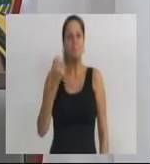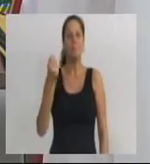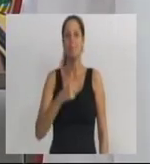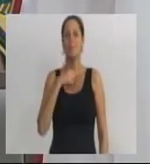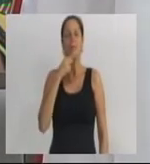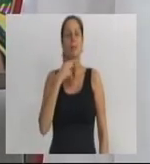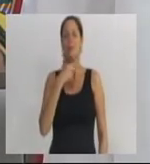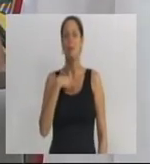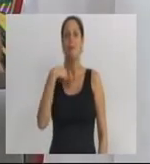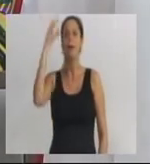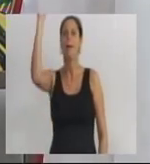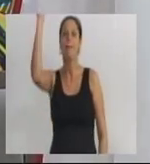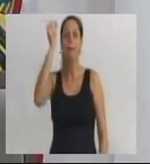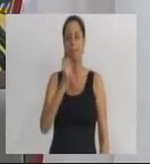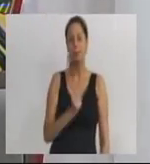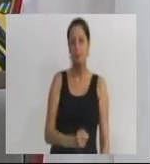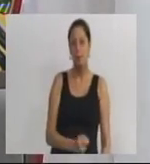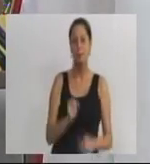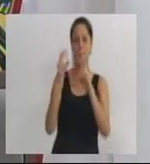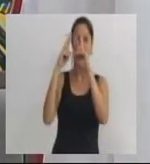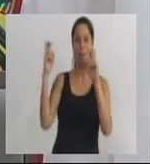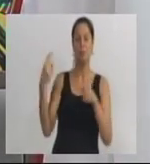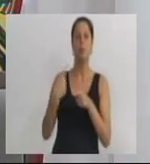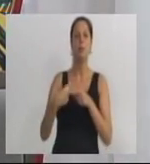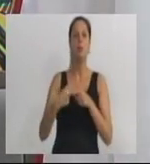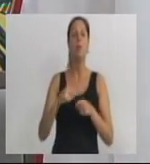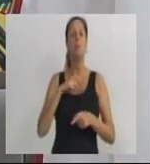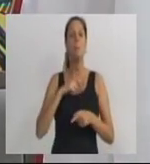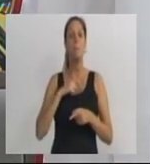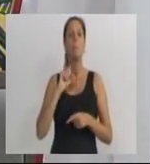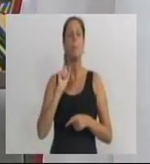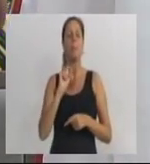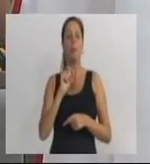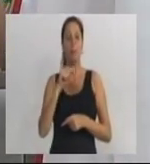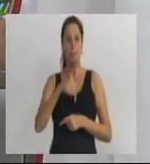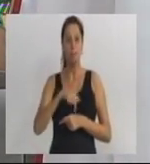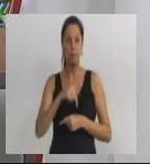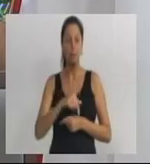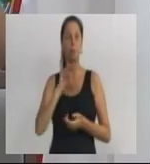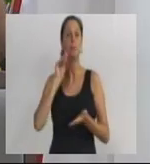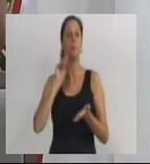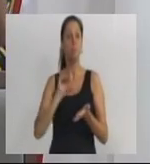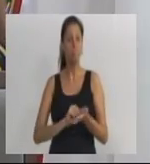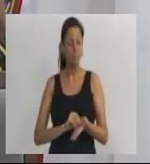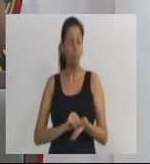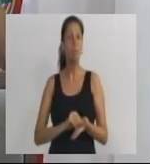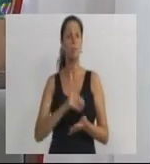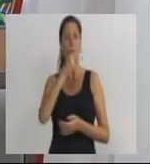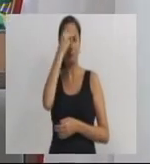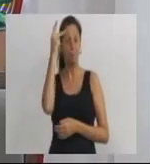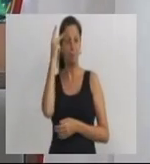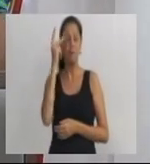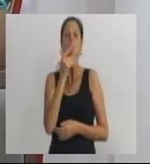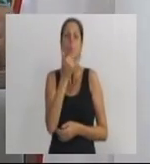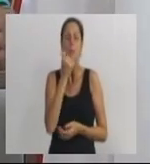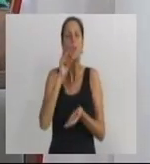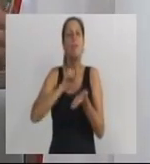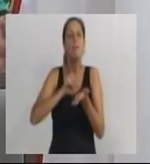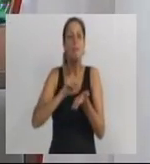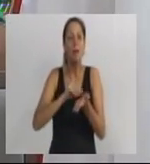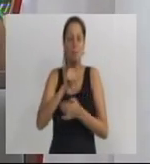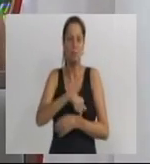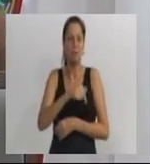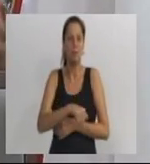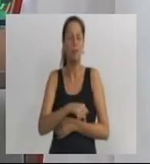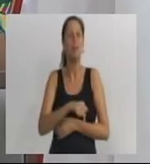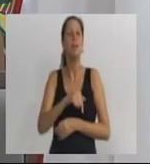vai trazer policial aposentado. Pela fala, pela crítica que ele colocou hoje aos policiais com 48 anos